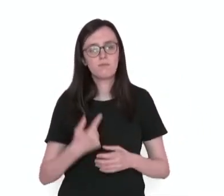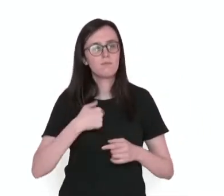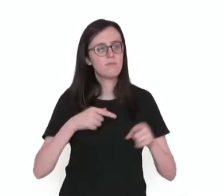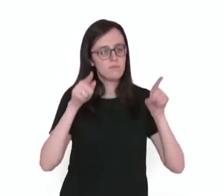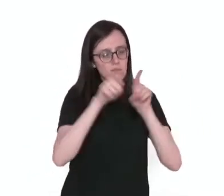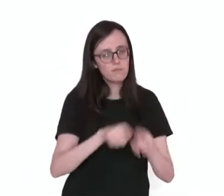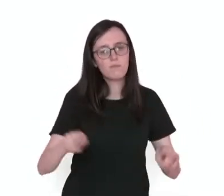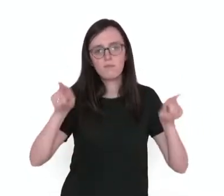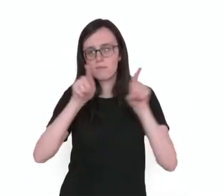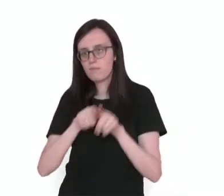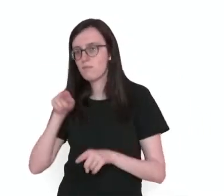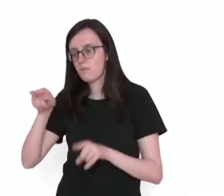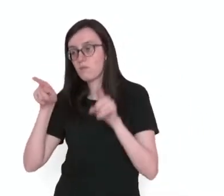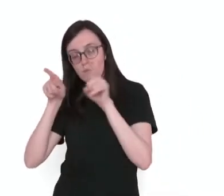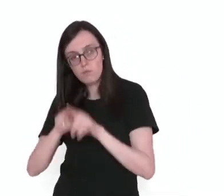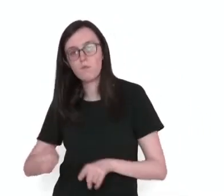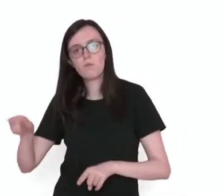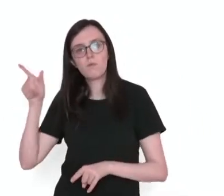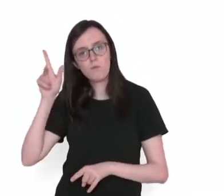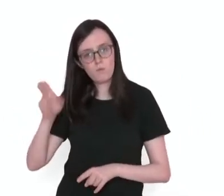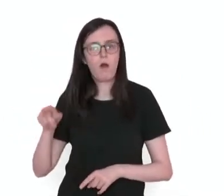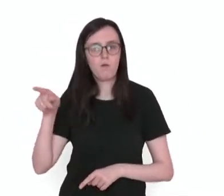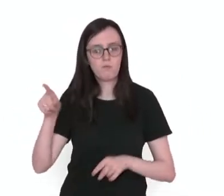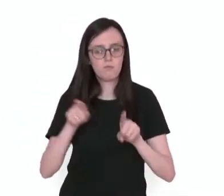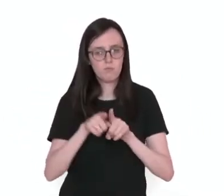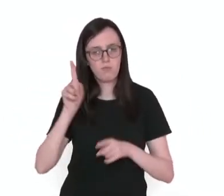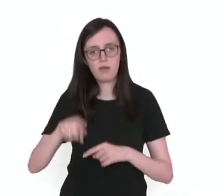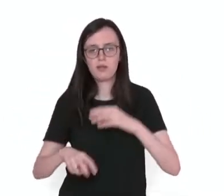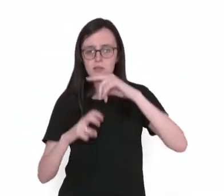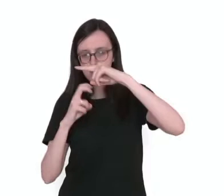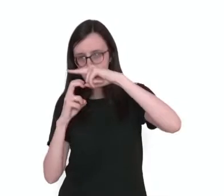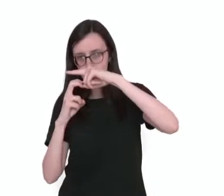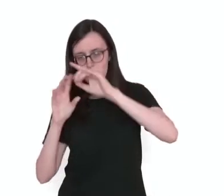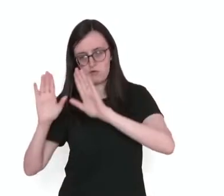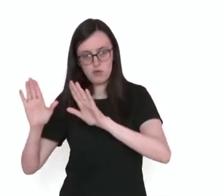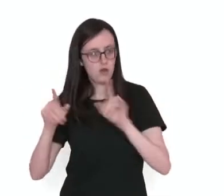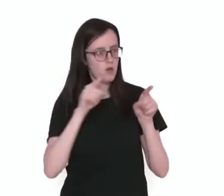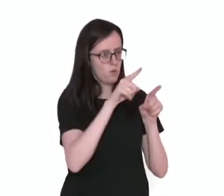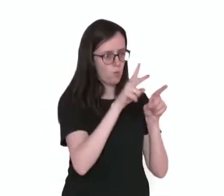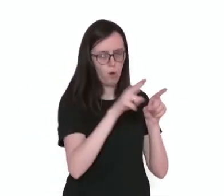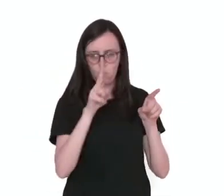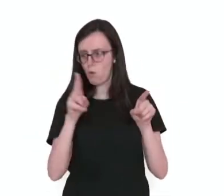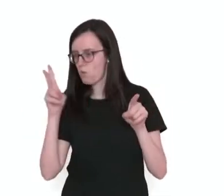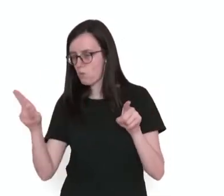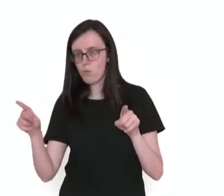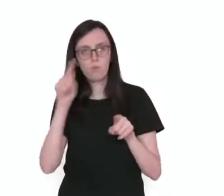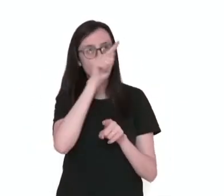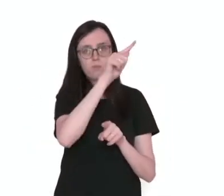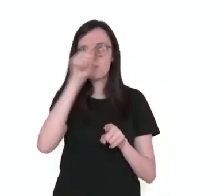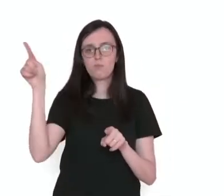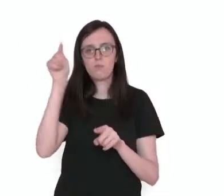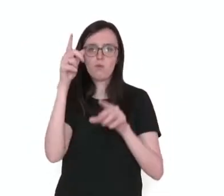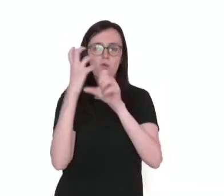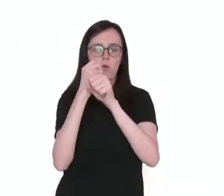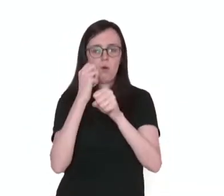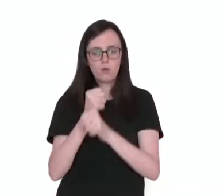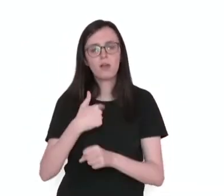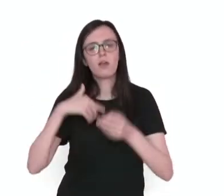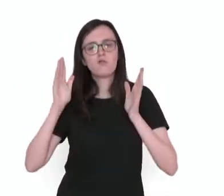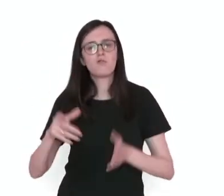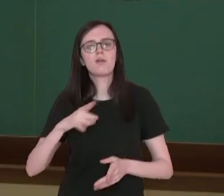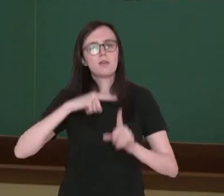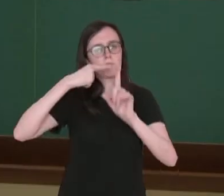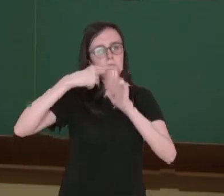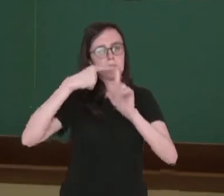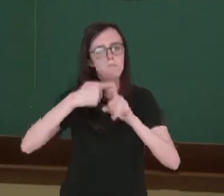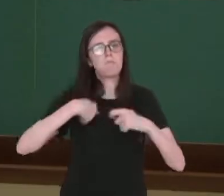esse denominador, está destacado aqui que o denominador é 5, repito o denominador e opero o numerador. Como eu tenho uma adição, eu